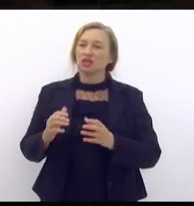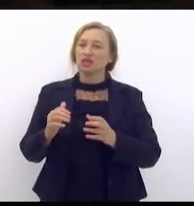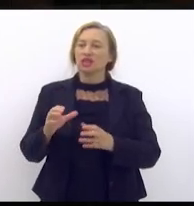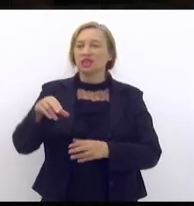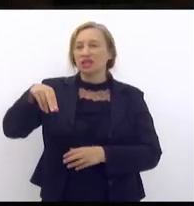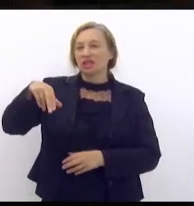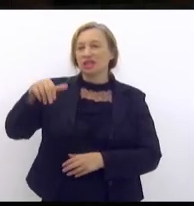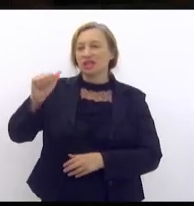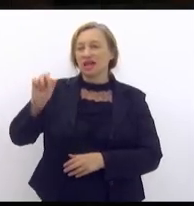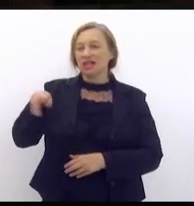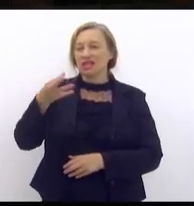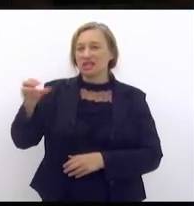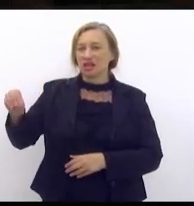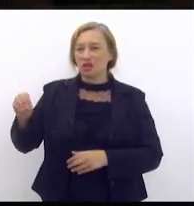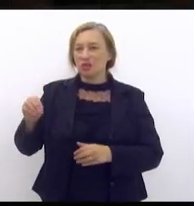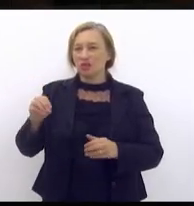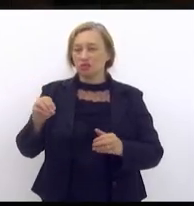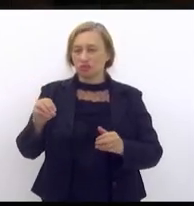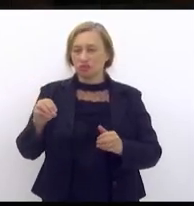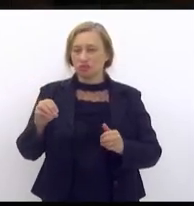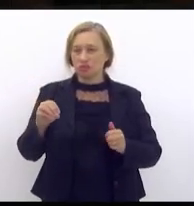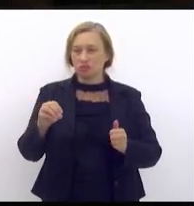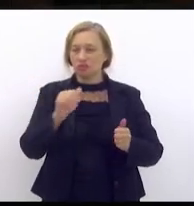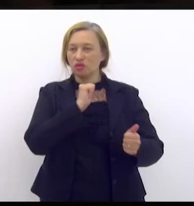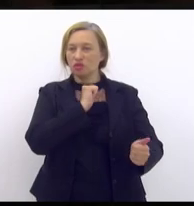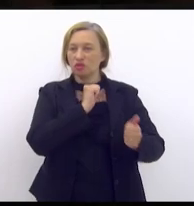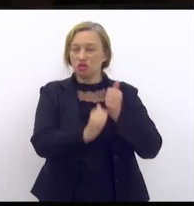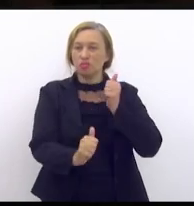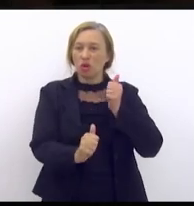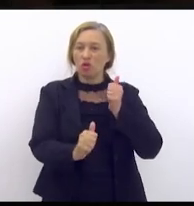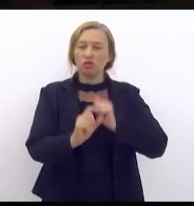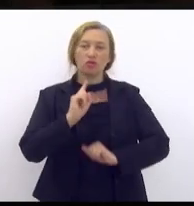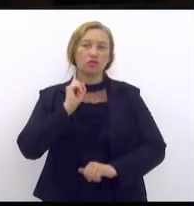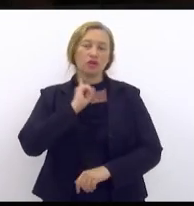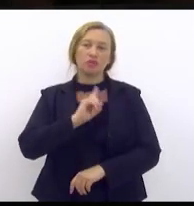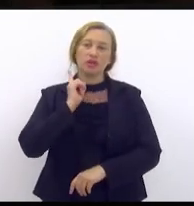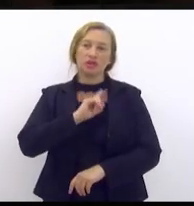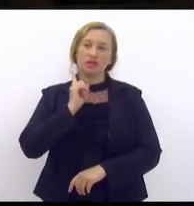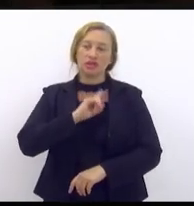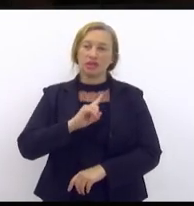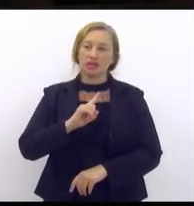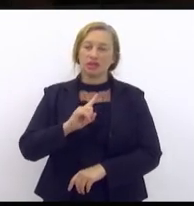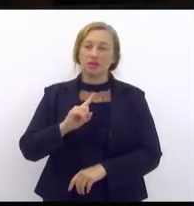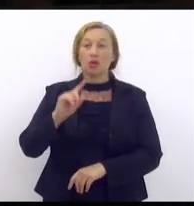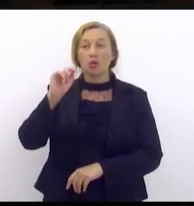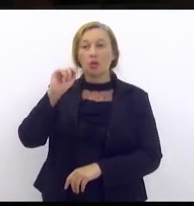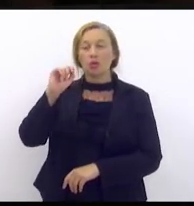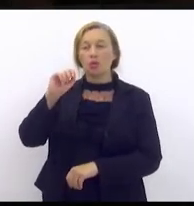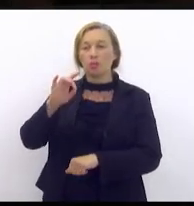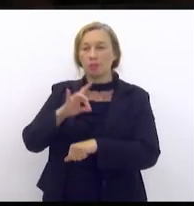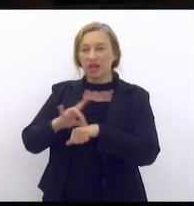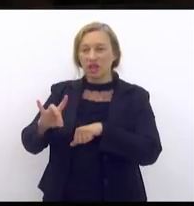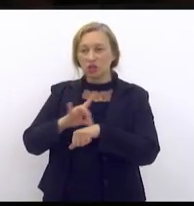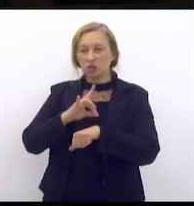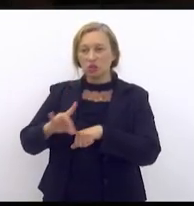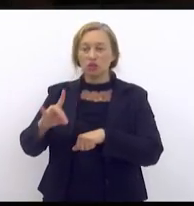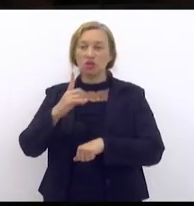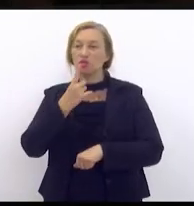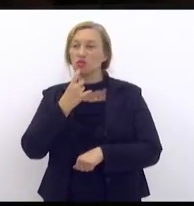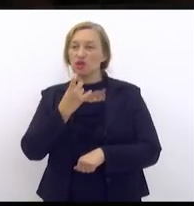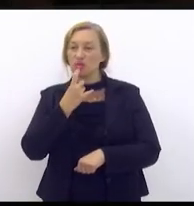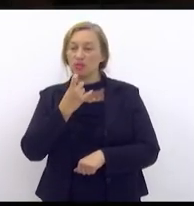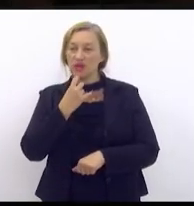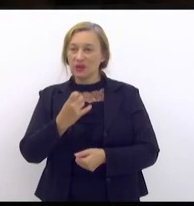tem como as cores o verde, o preto e o vermelho. E